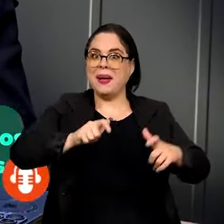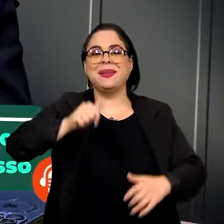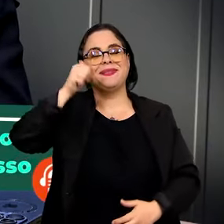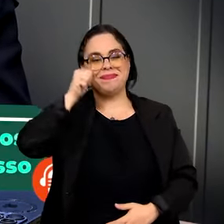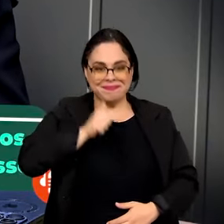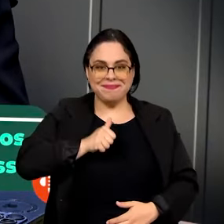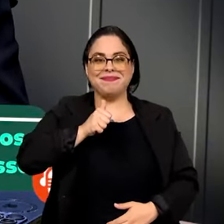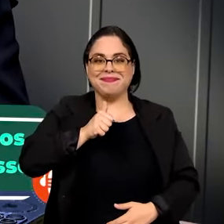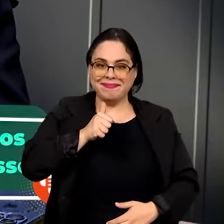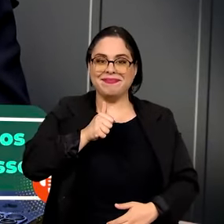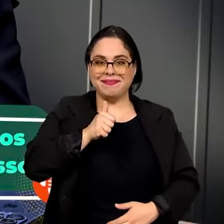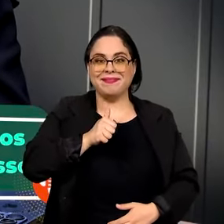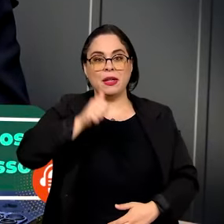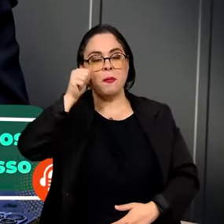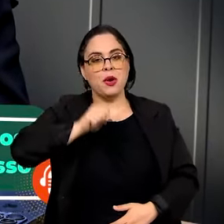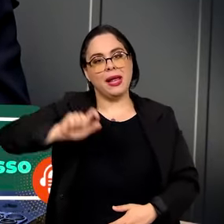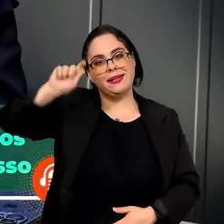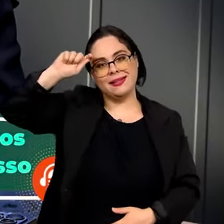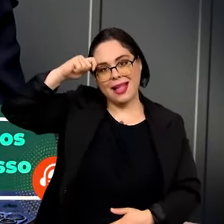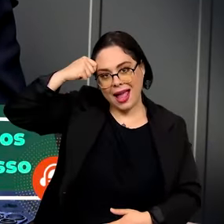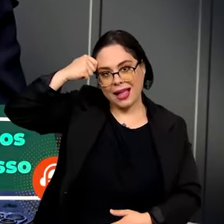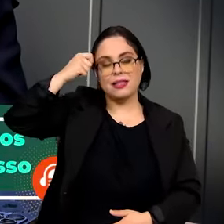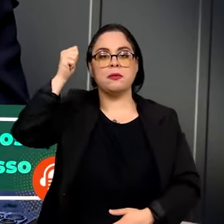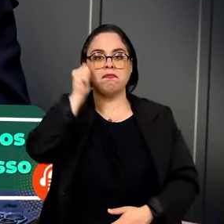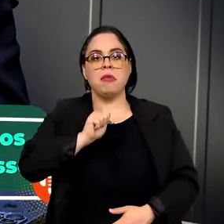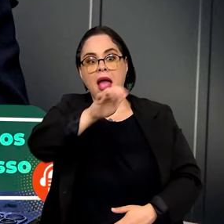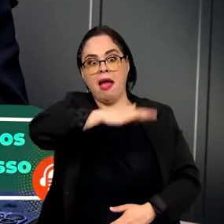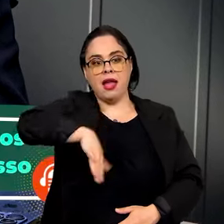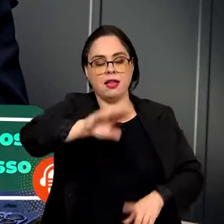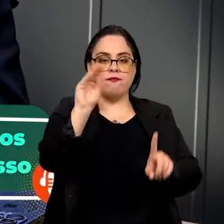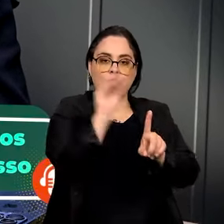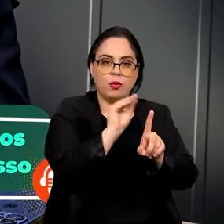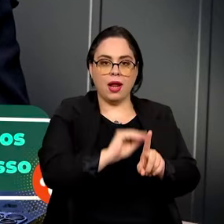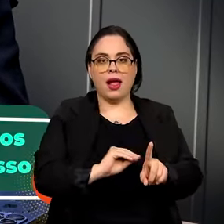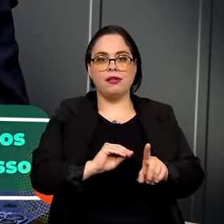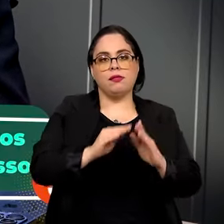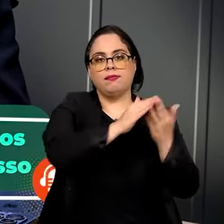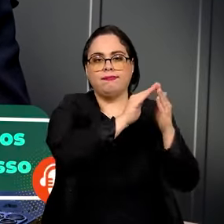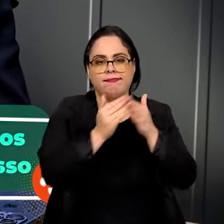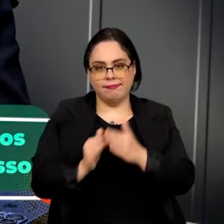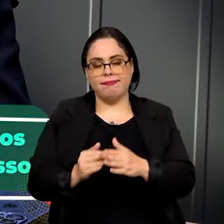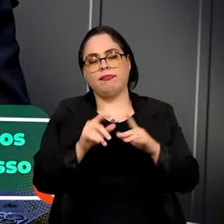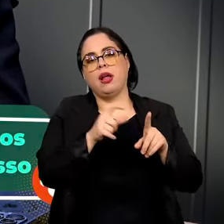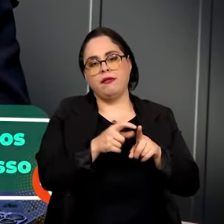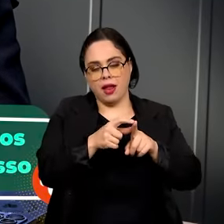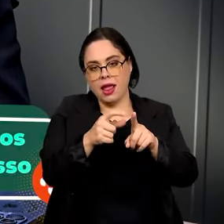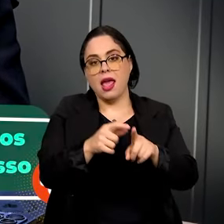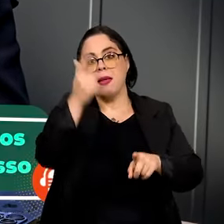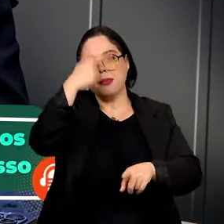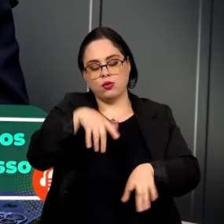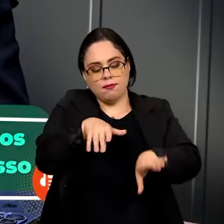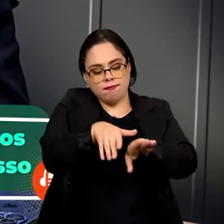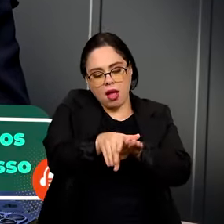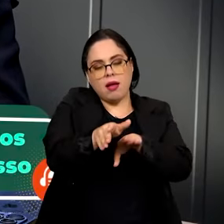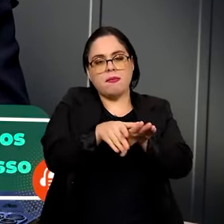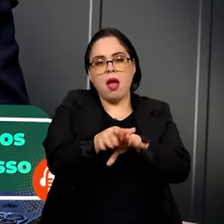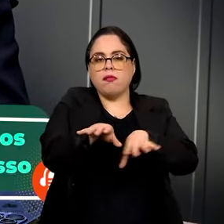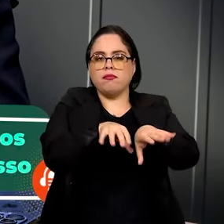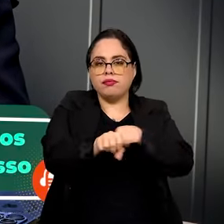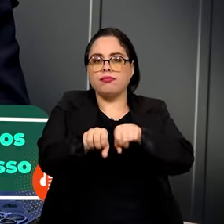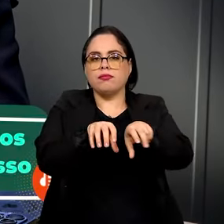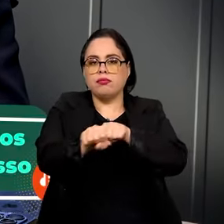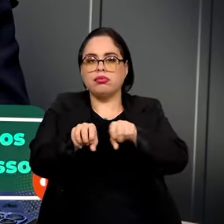maioria são mulheres eles fazem mulheres mulheres negras mulheres vulneráveis da Periferia eles treinam essas